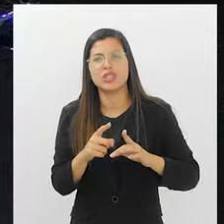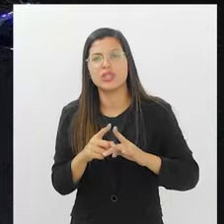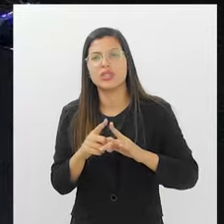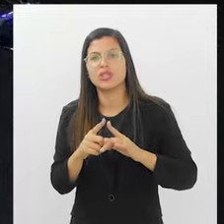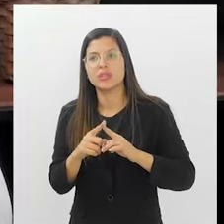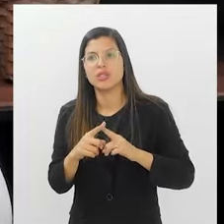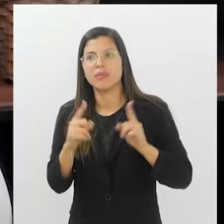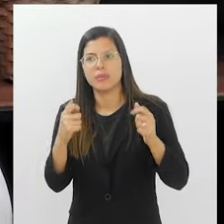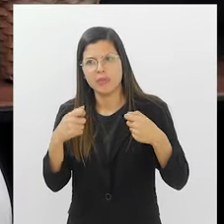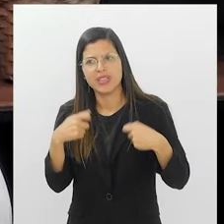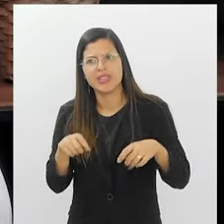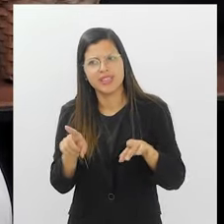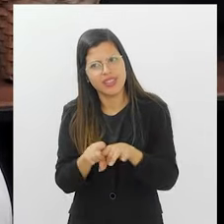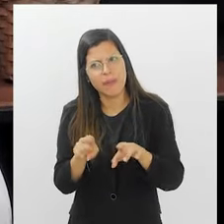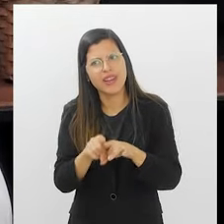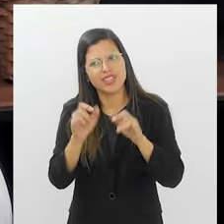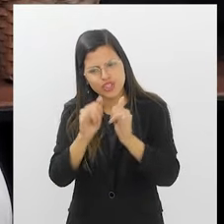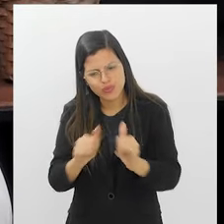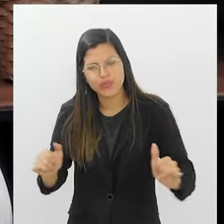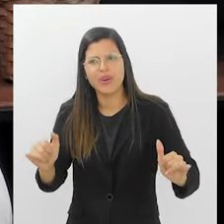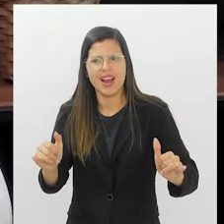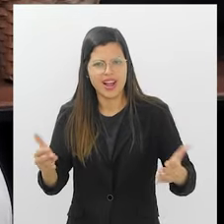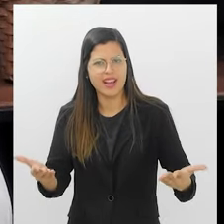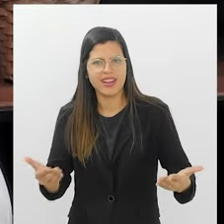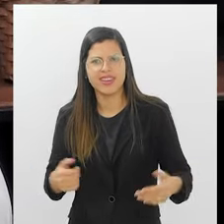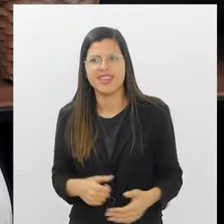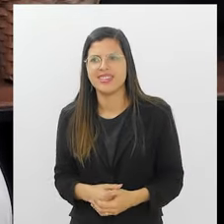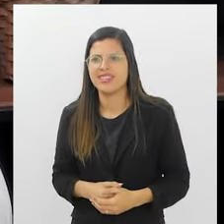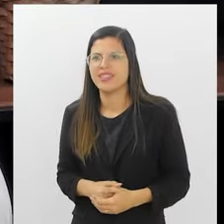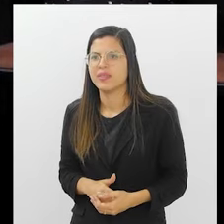mas quando tem que ser reconhecido, tem que ser divulgado também.